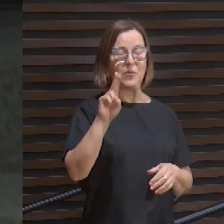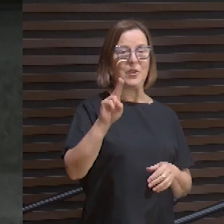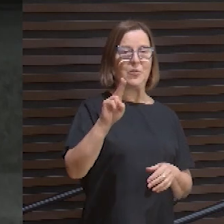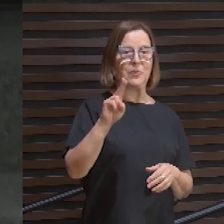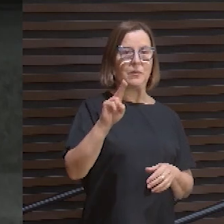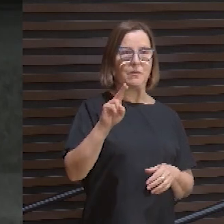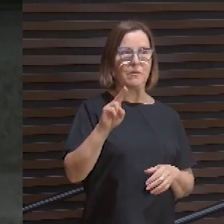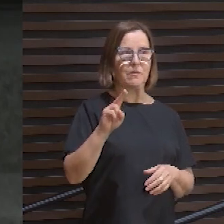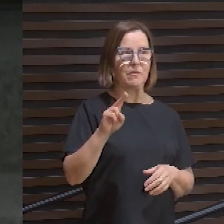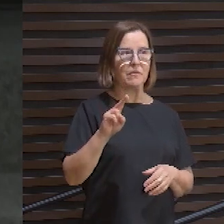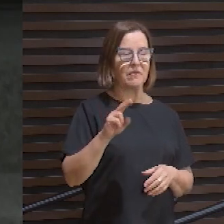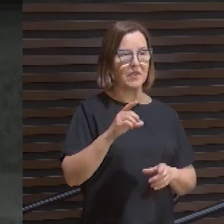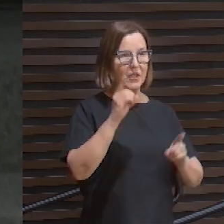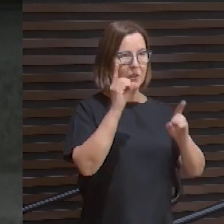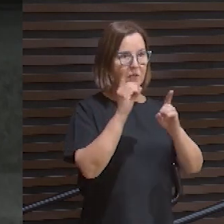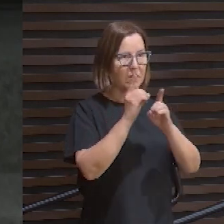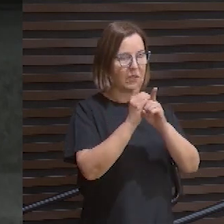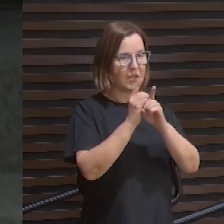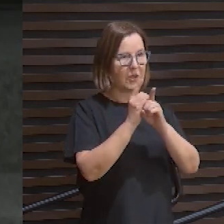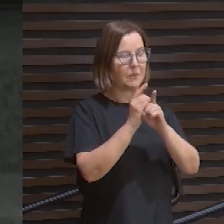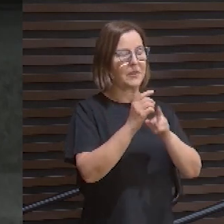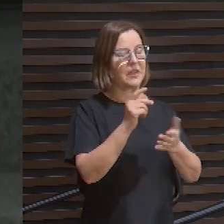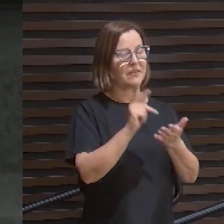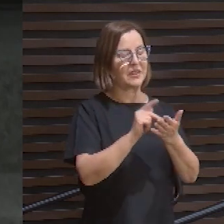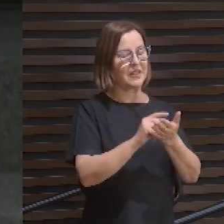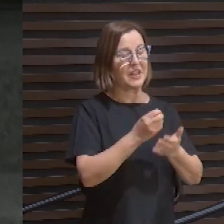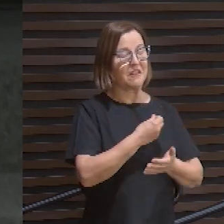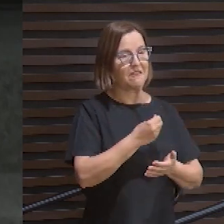Mas isso são católicos.